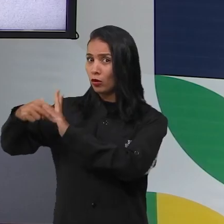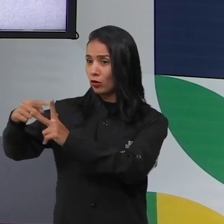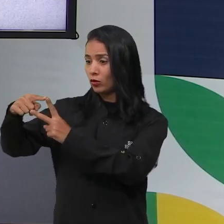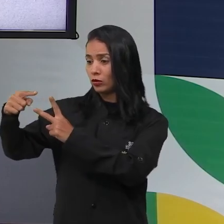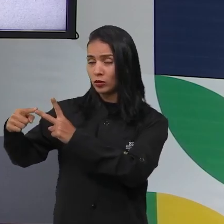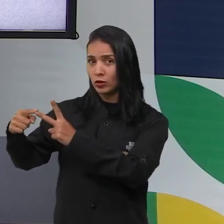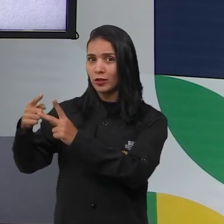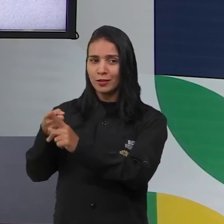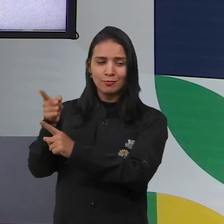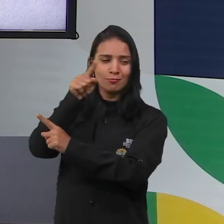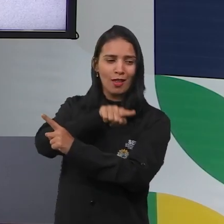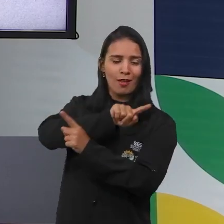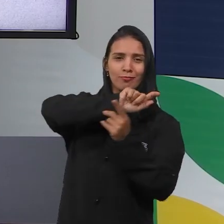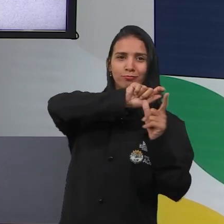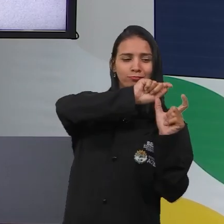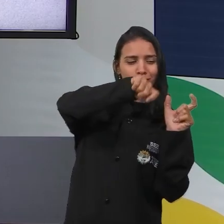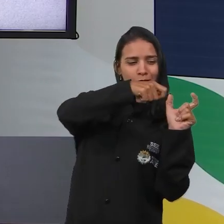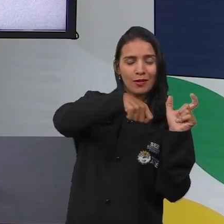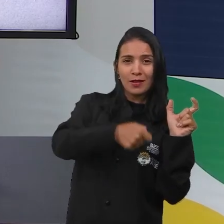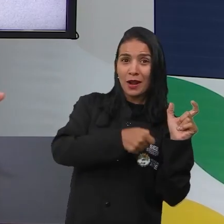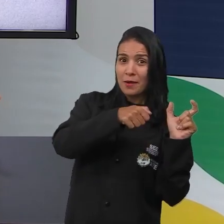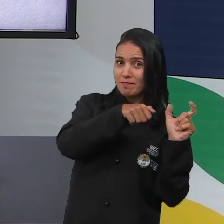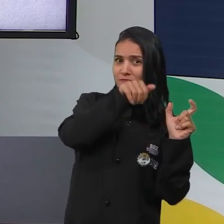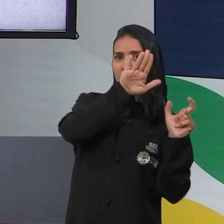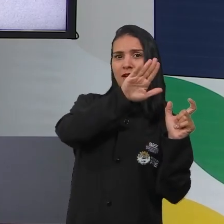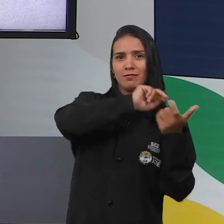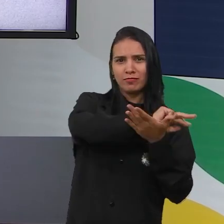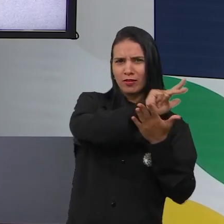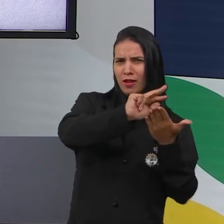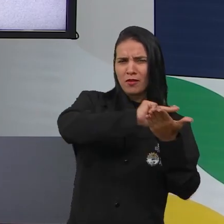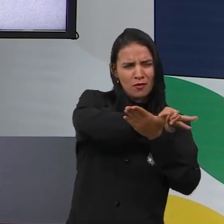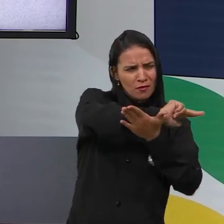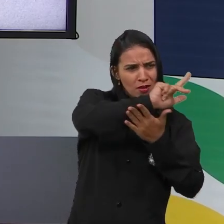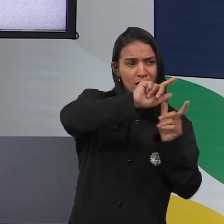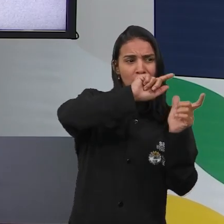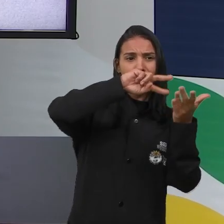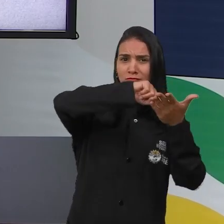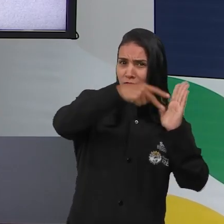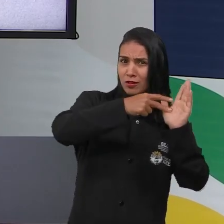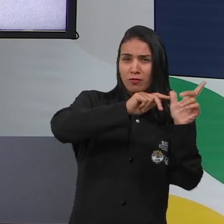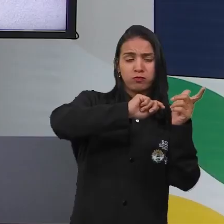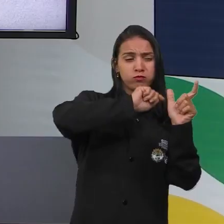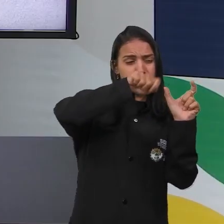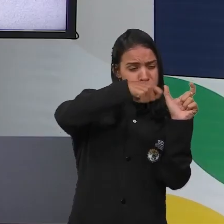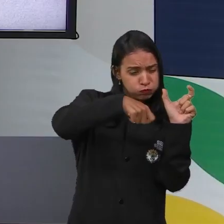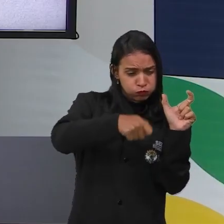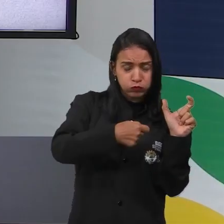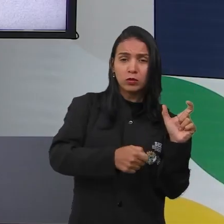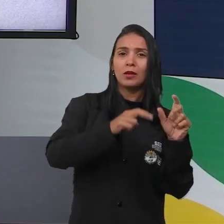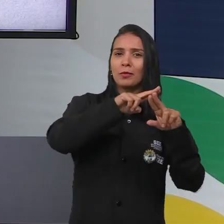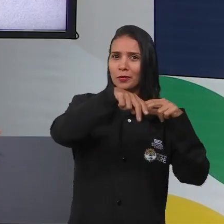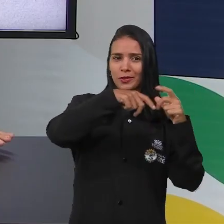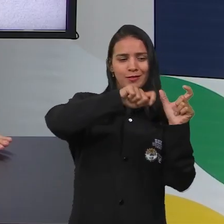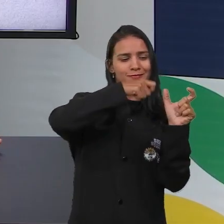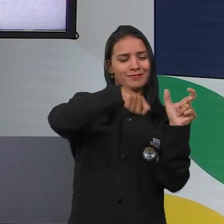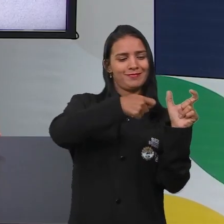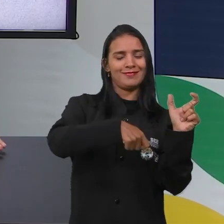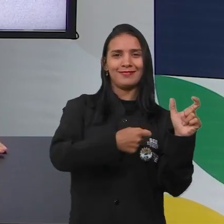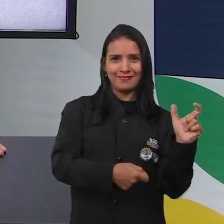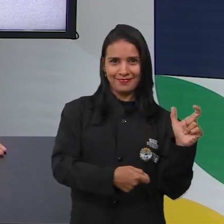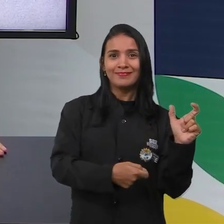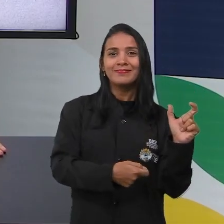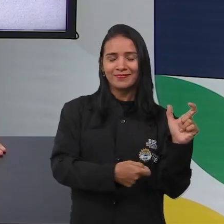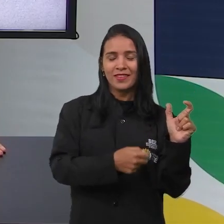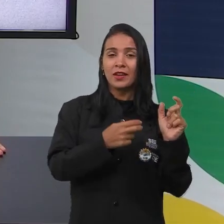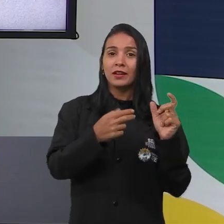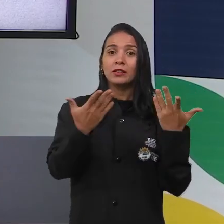A polissemia é mais de 2, são múltiplos significados da palavra. E o que vai determinar para